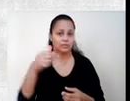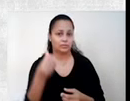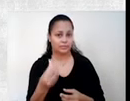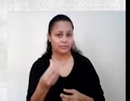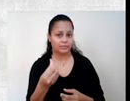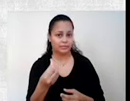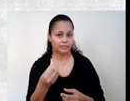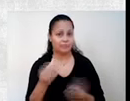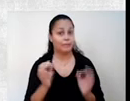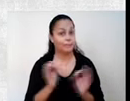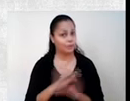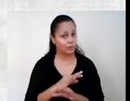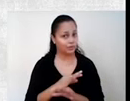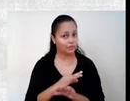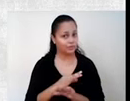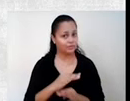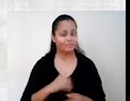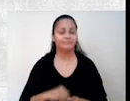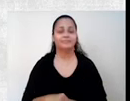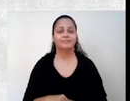176. Prontos?